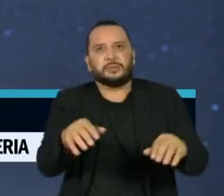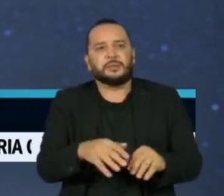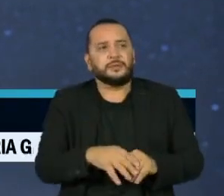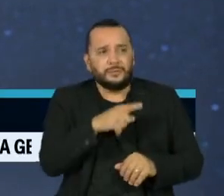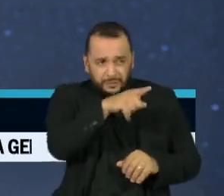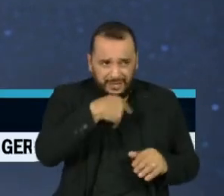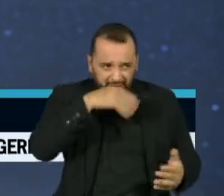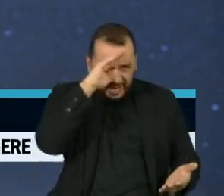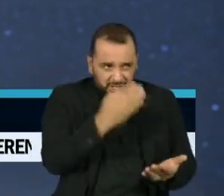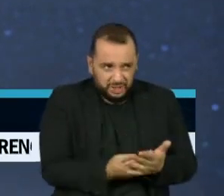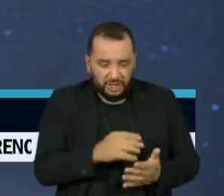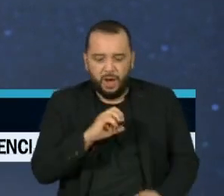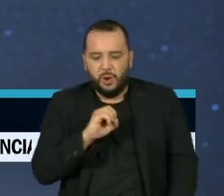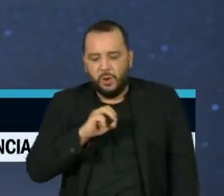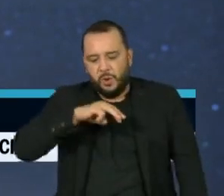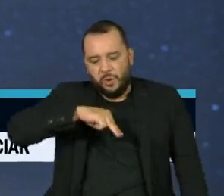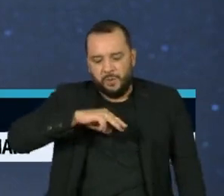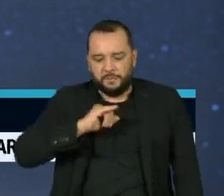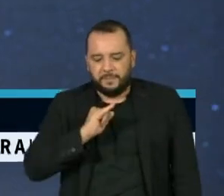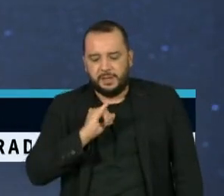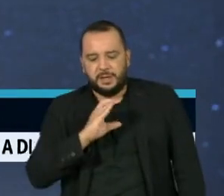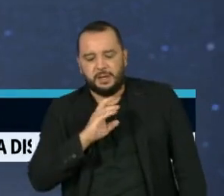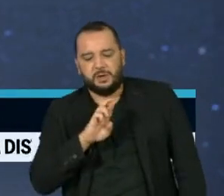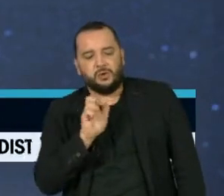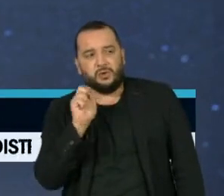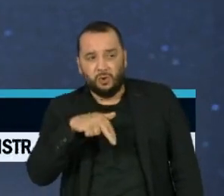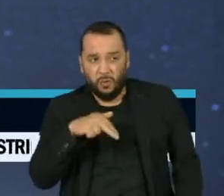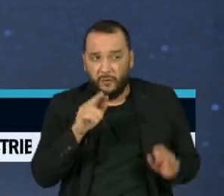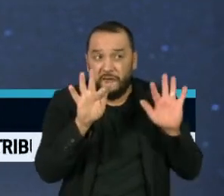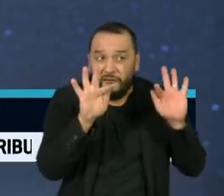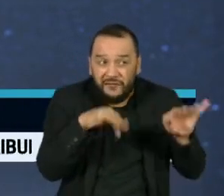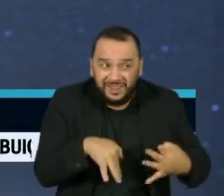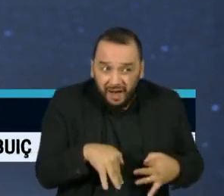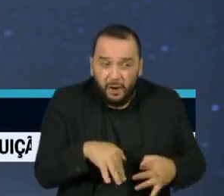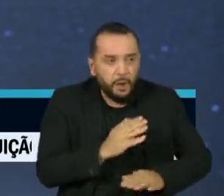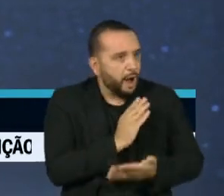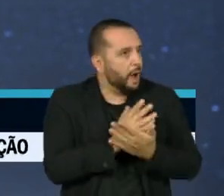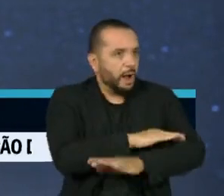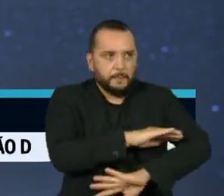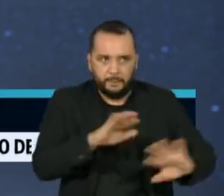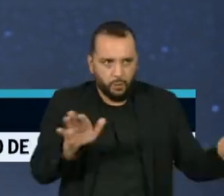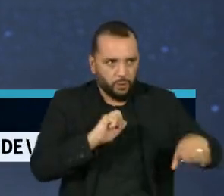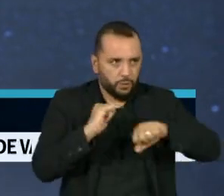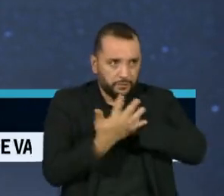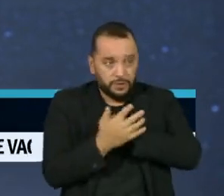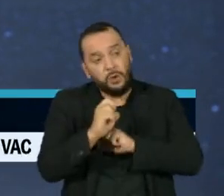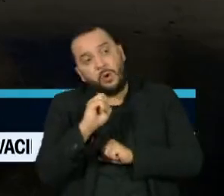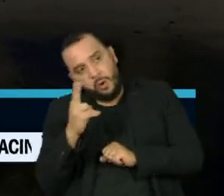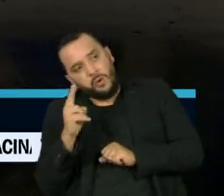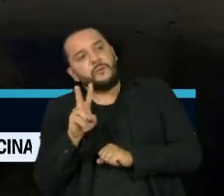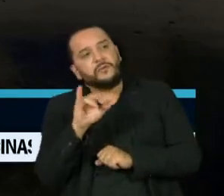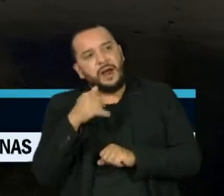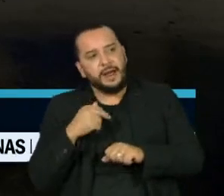da pandemia ou você teme que ela faça surgir uma variante competente que fuja às